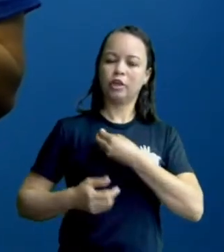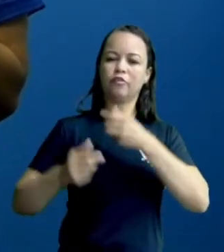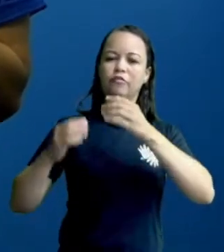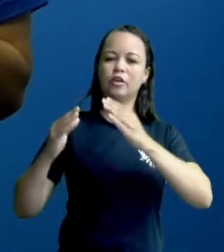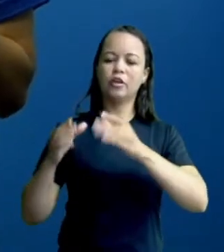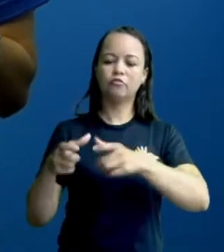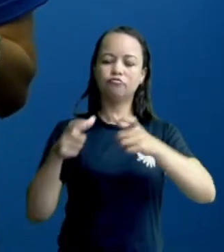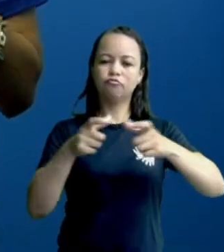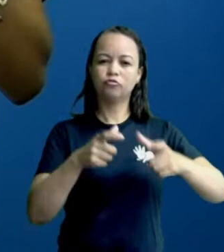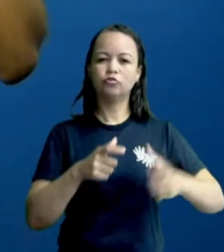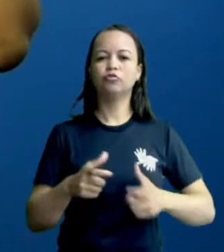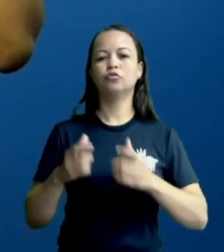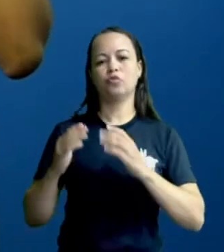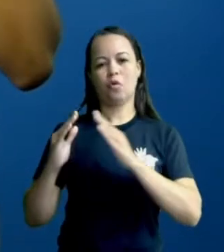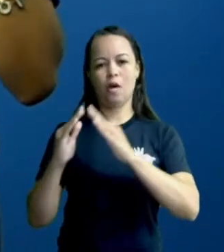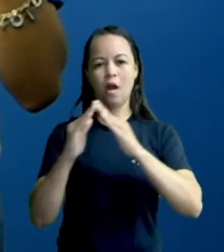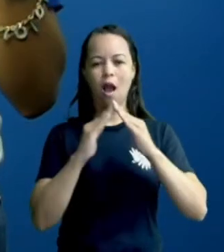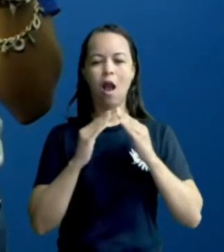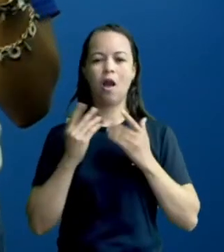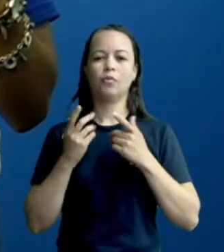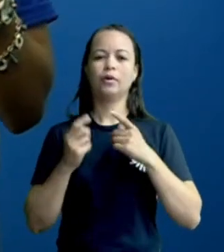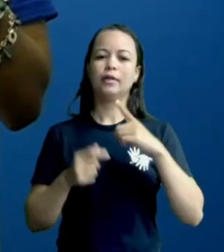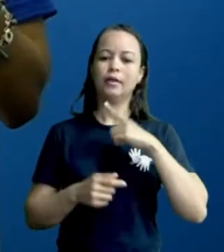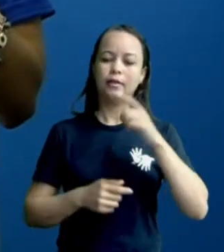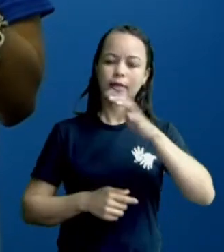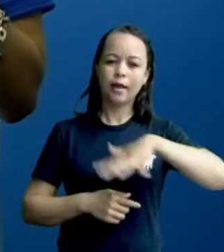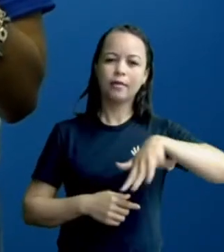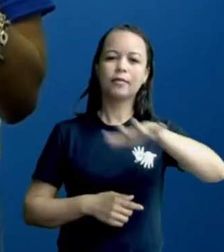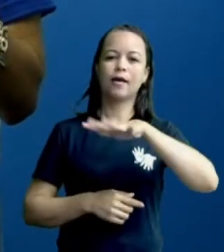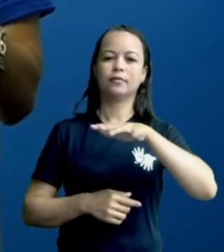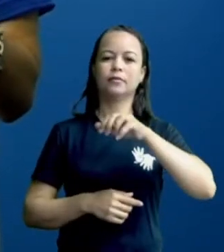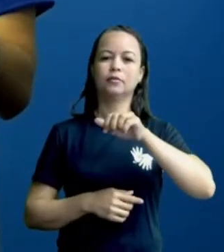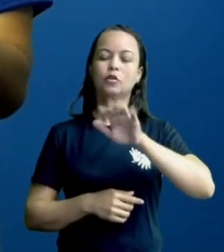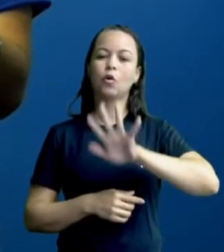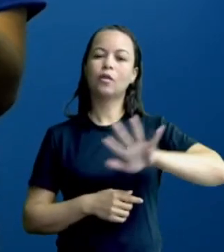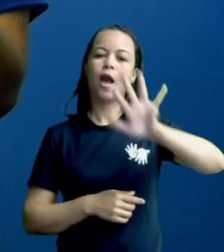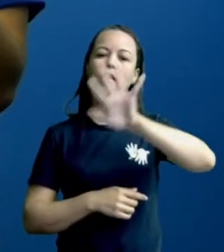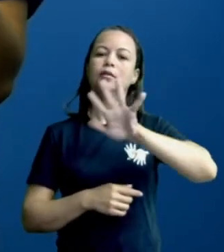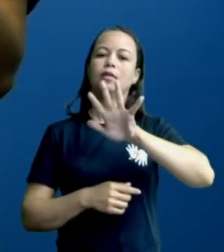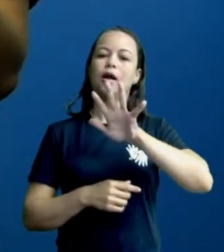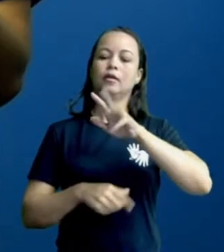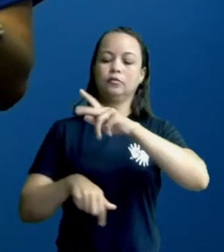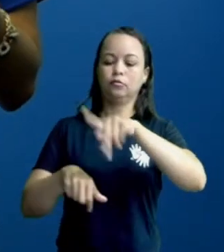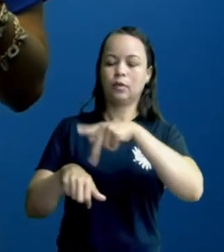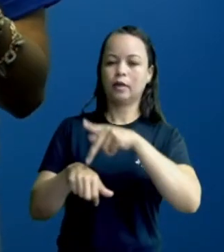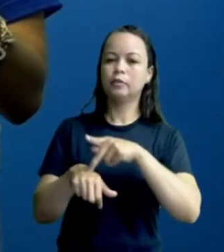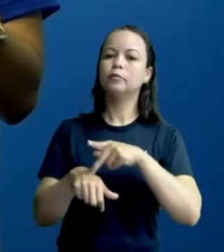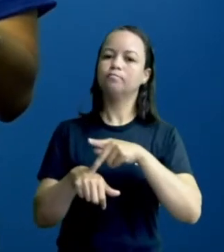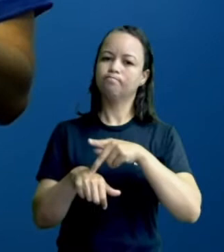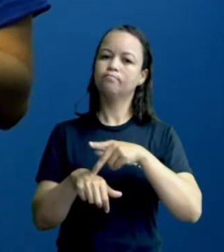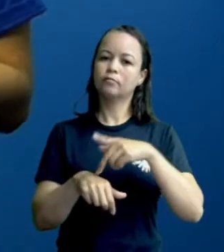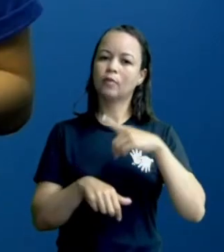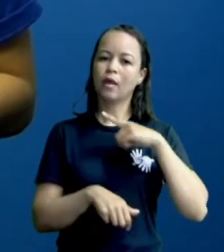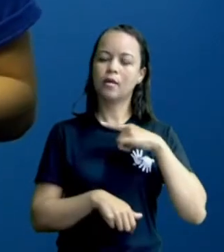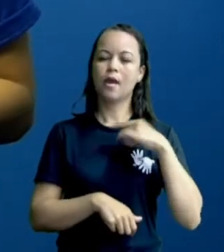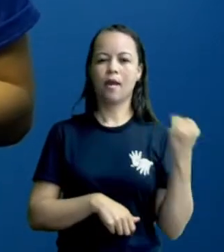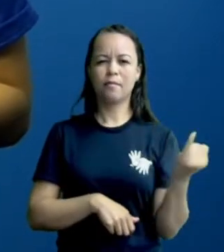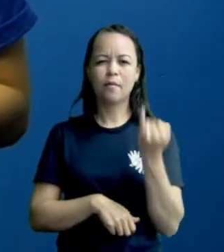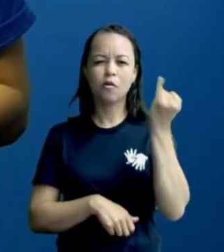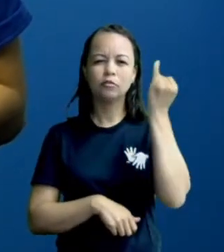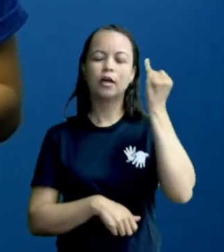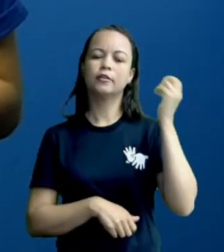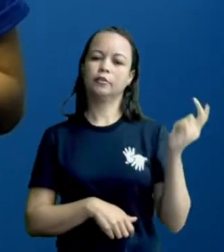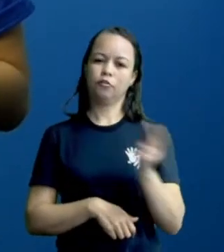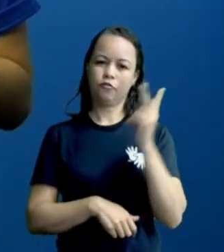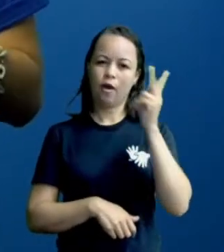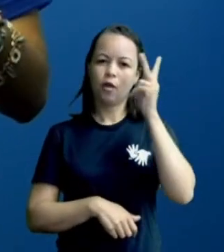ou que sejam daquele local, né, que tem a nacionalidade daquele país, dão essa importância, esse valor a